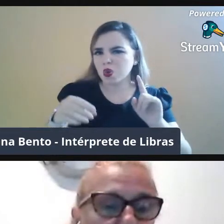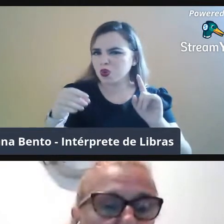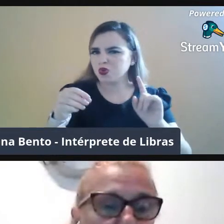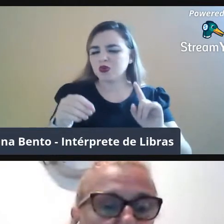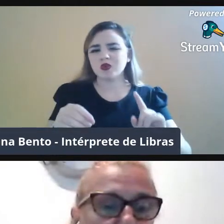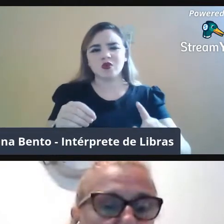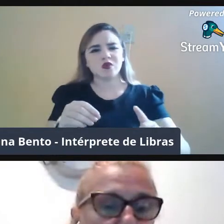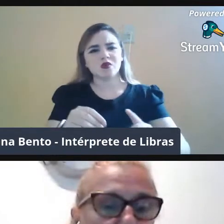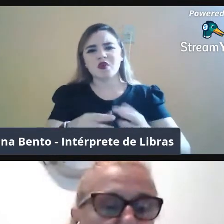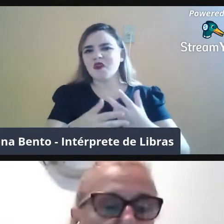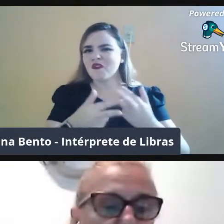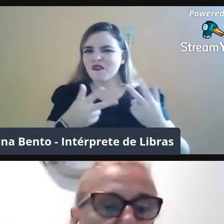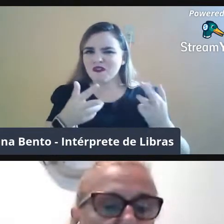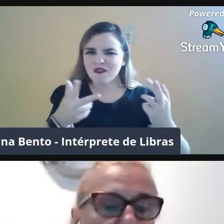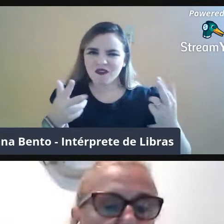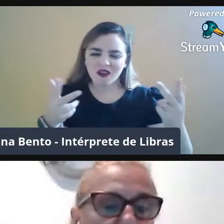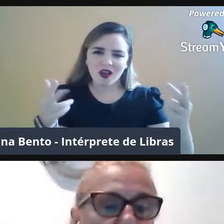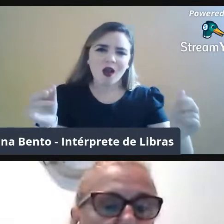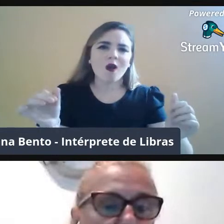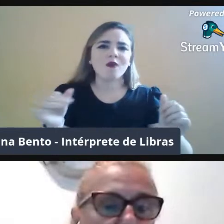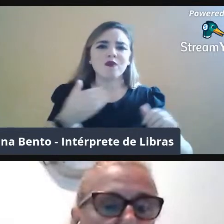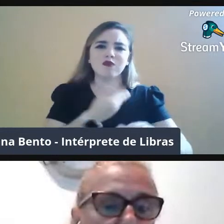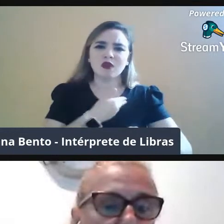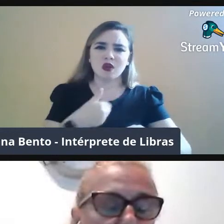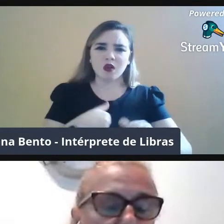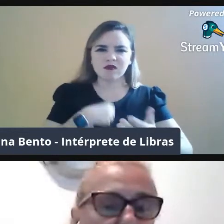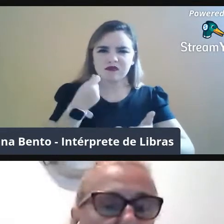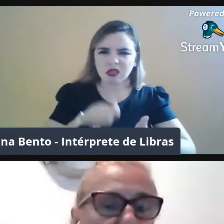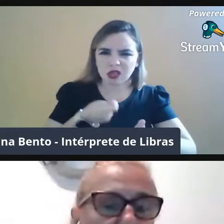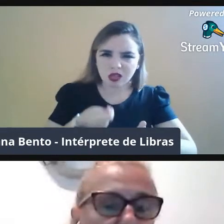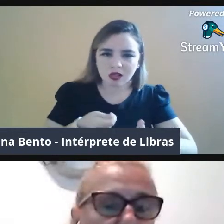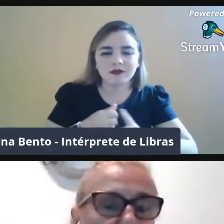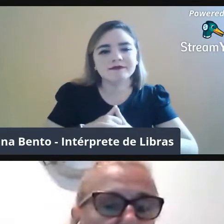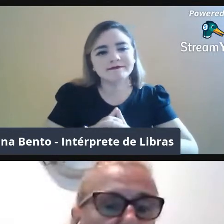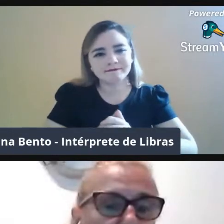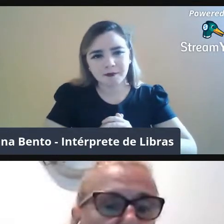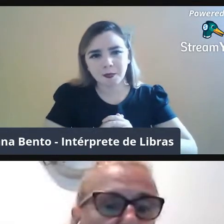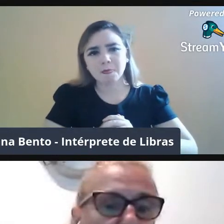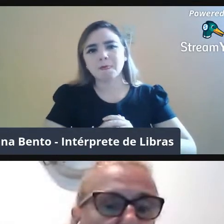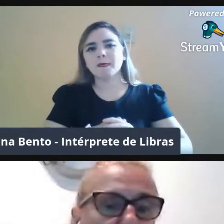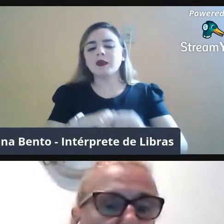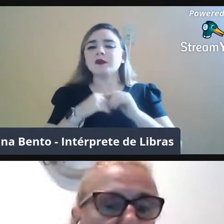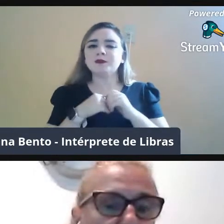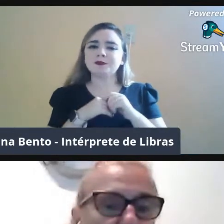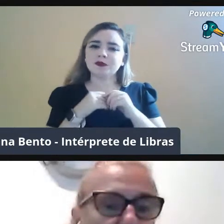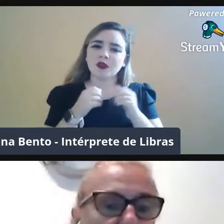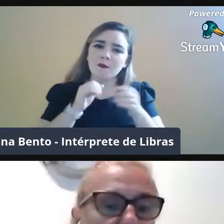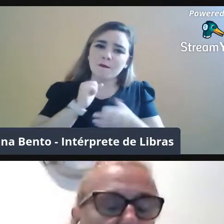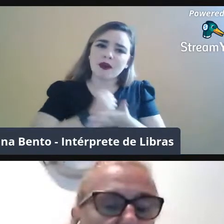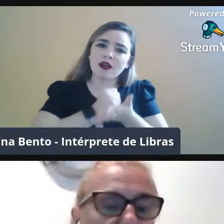totalitarismo, contra a barbárie, assim como o próprio Kreisberg fala que minha defesa do meio ambiente